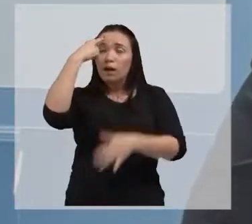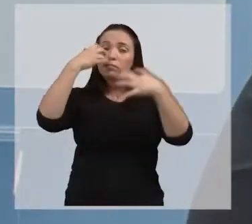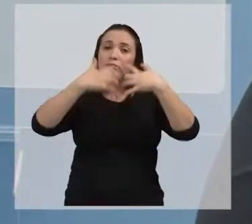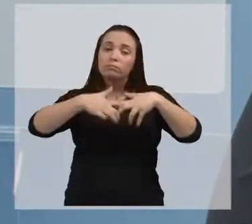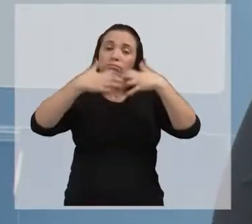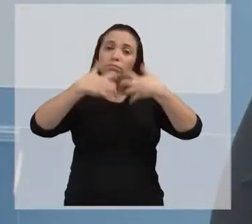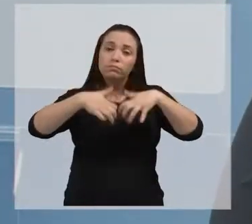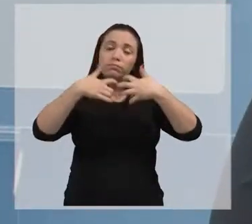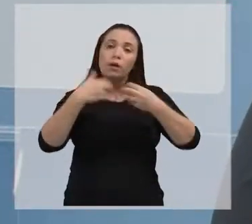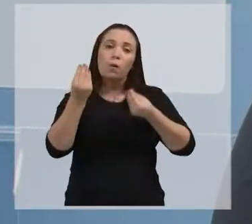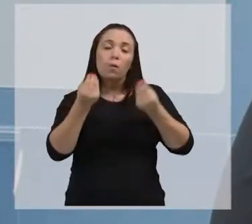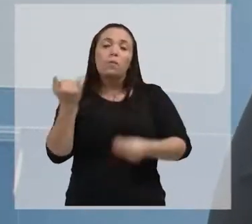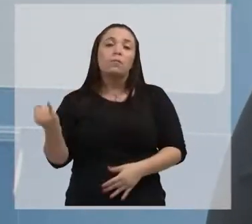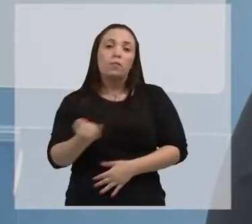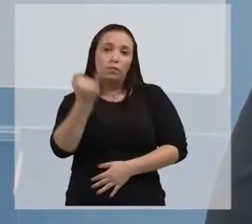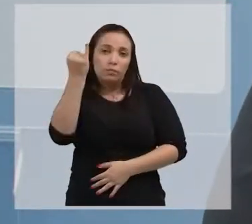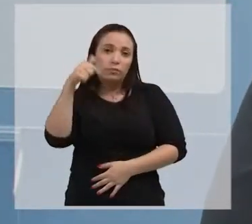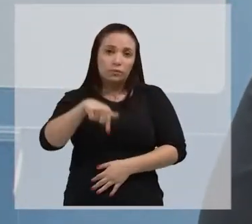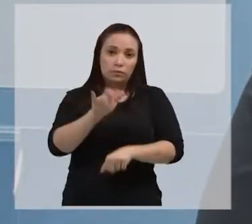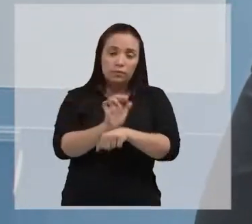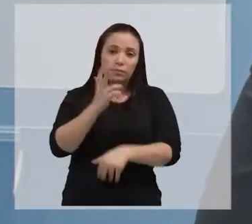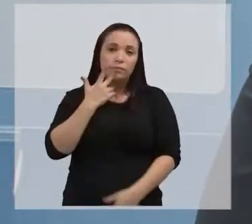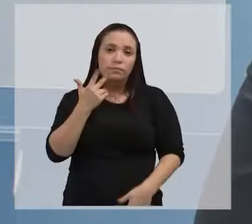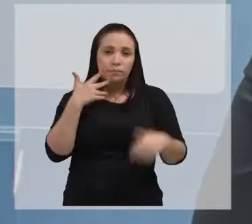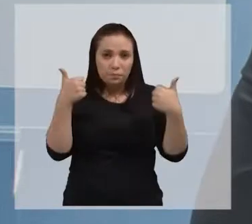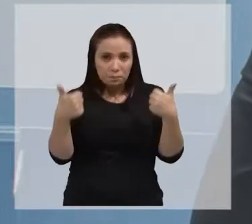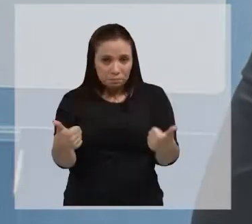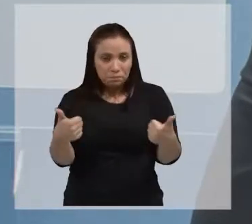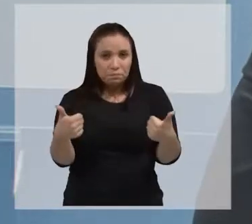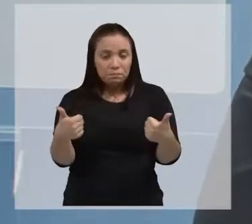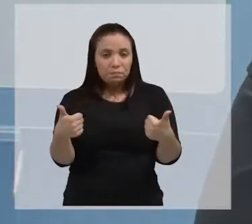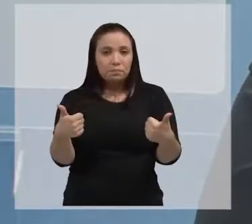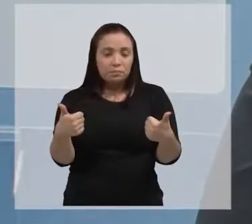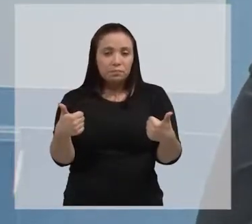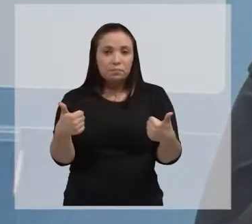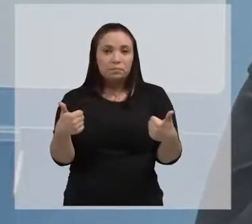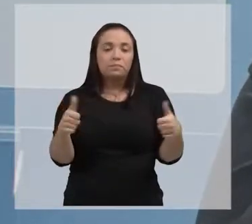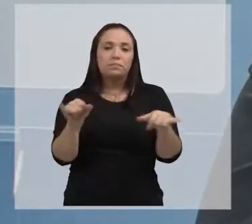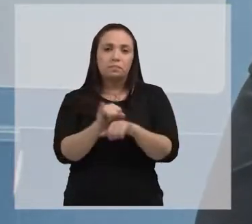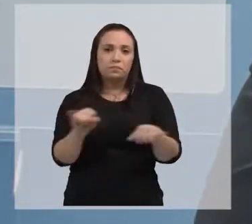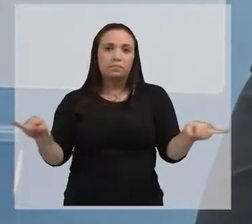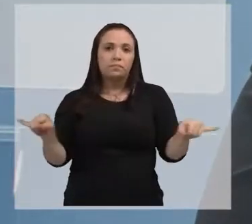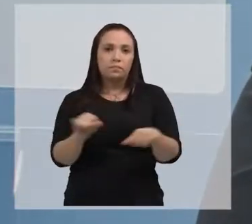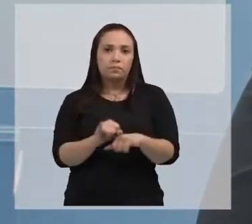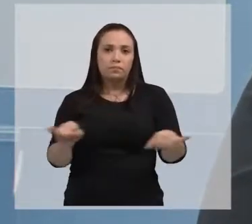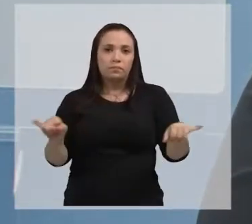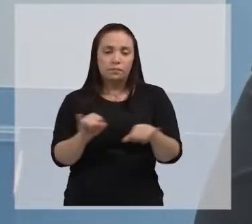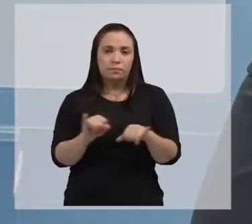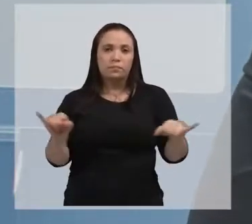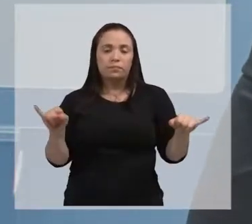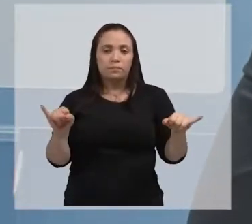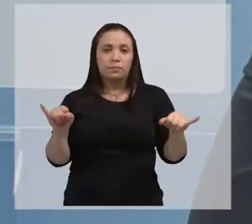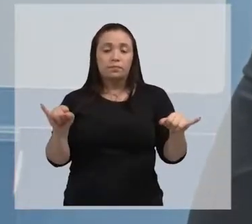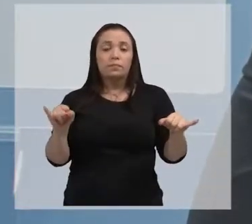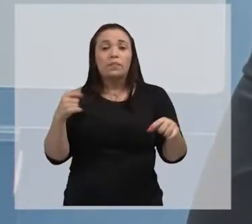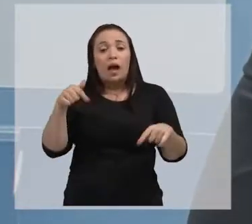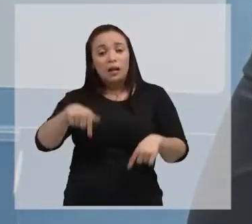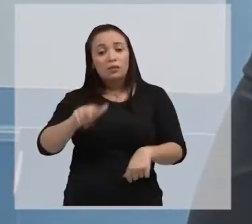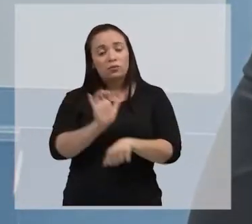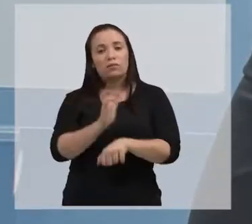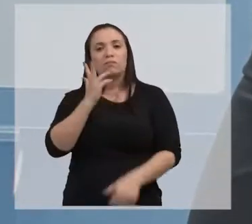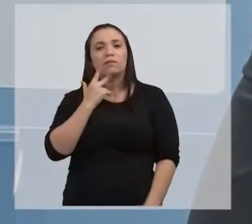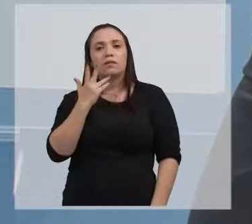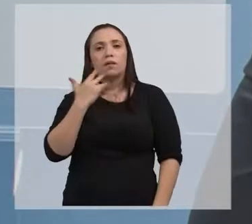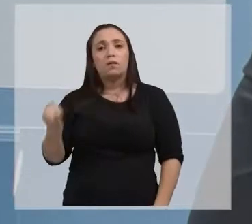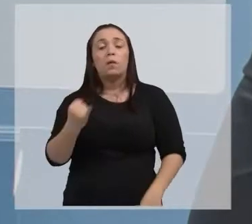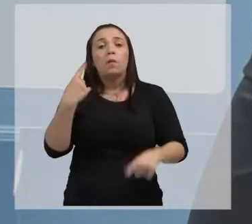avalia o que é importante para o seu estado ou não, tá certo? Estou colocando aqui, logicamente, do cidadão cearense. Porque como